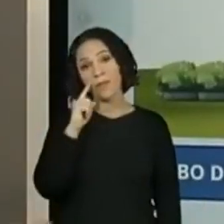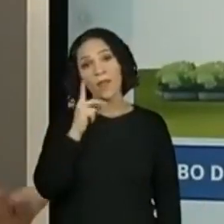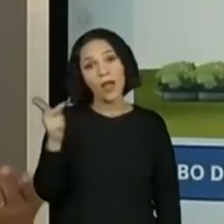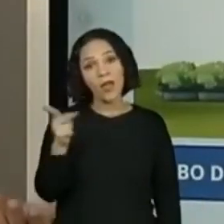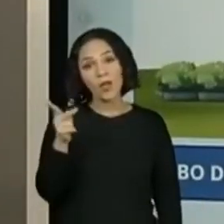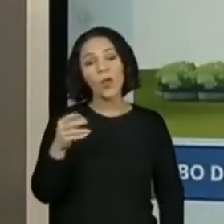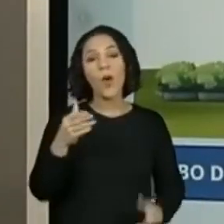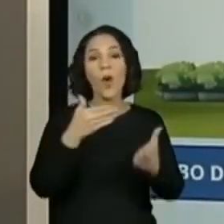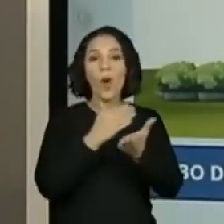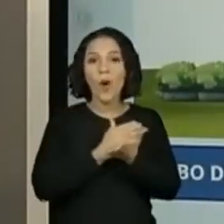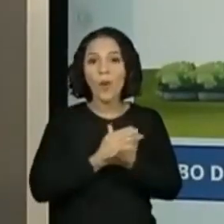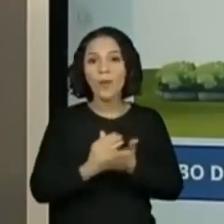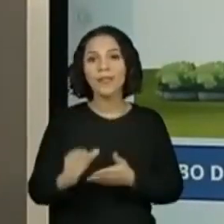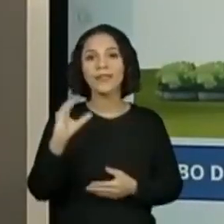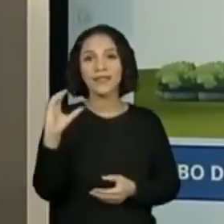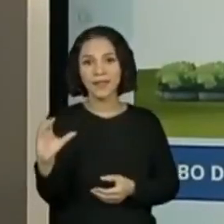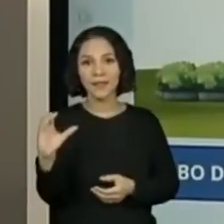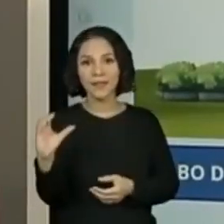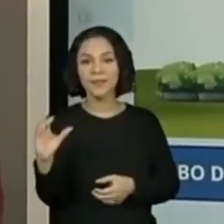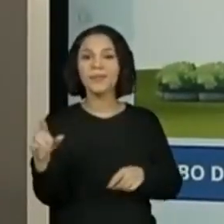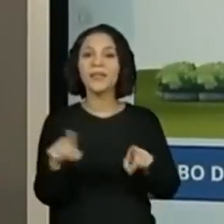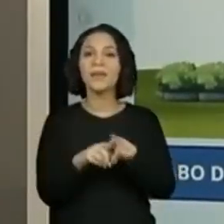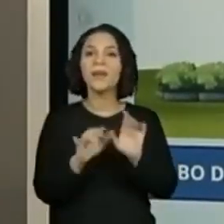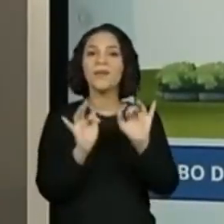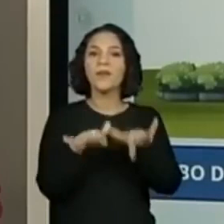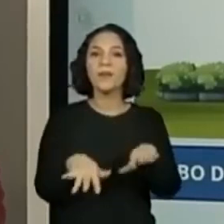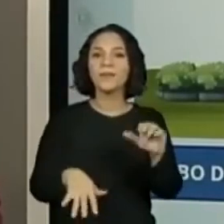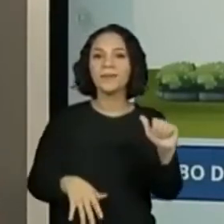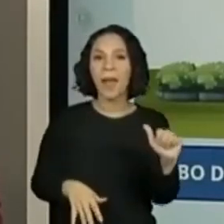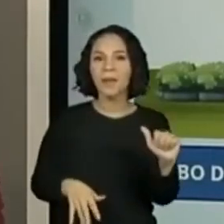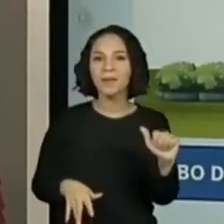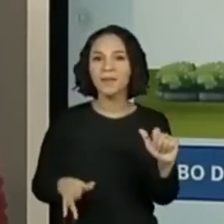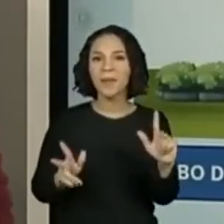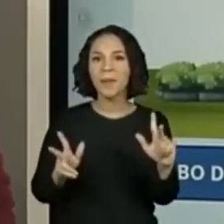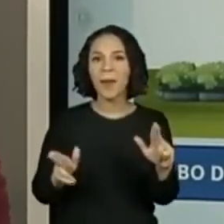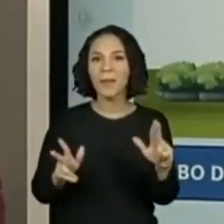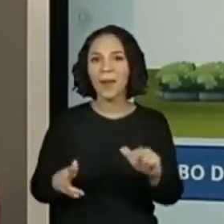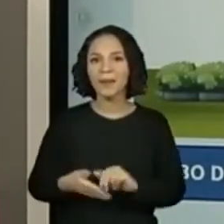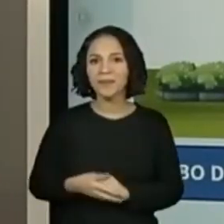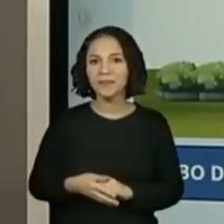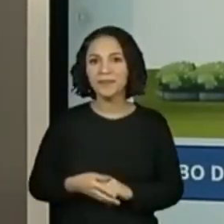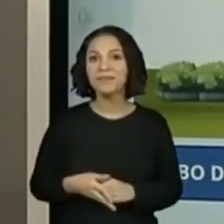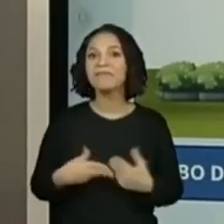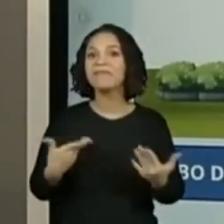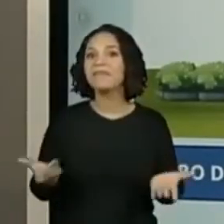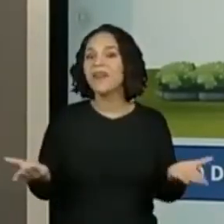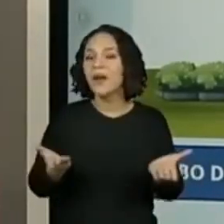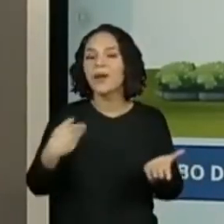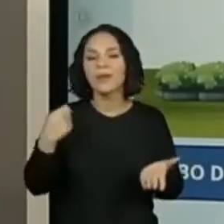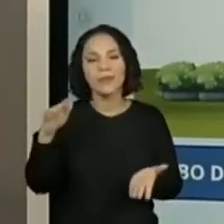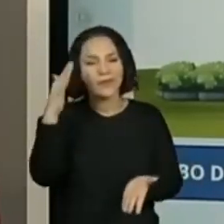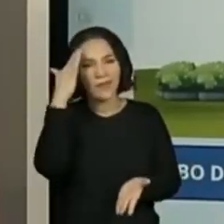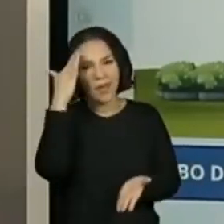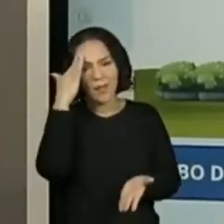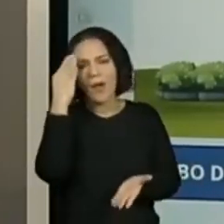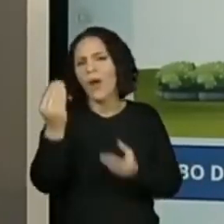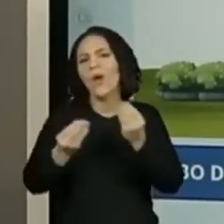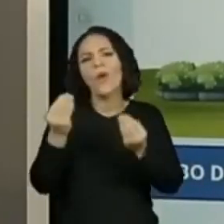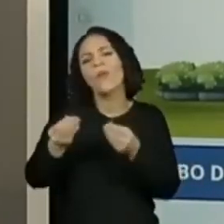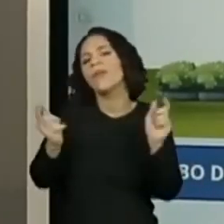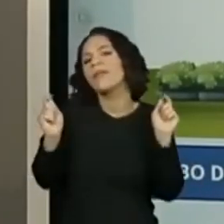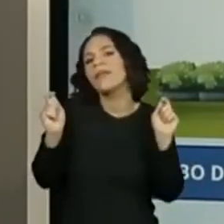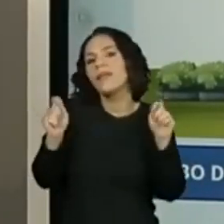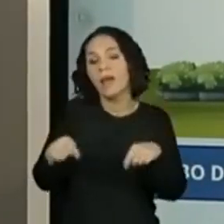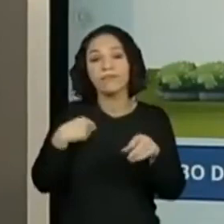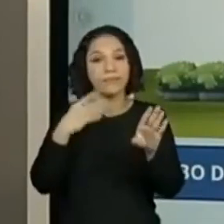começam com a letra C e as duas terminam com a letra A. Agora eu preciso saber o que, que eu posso fazer